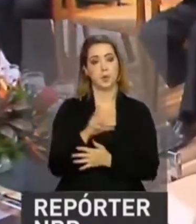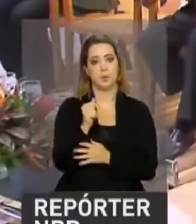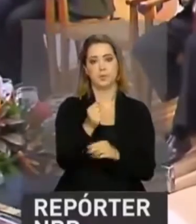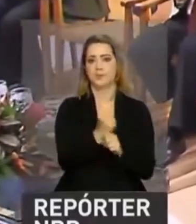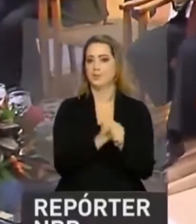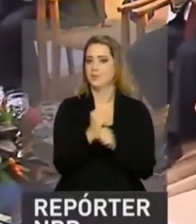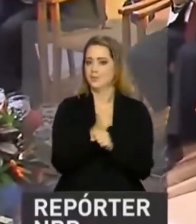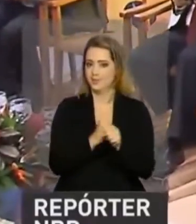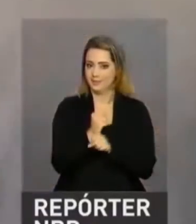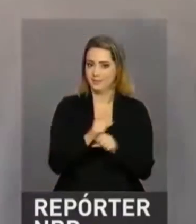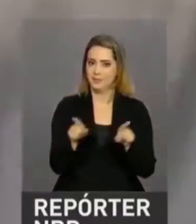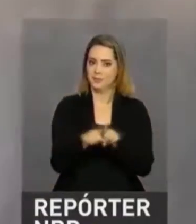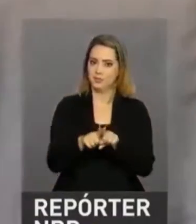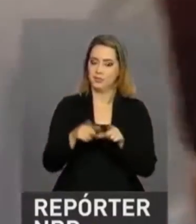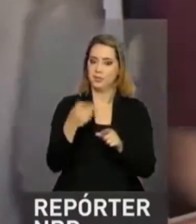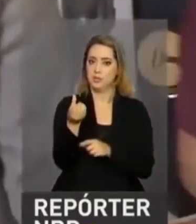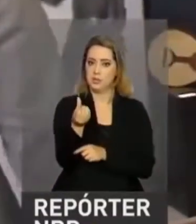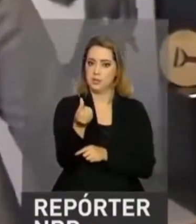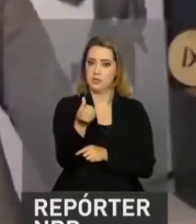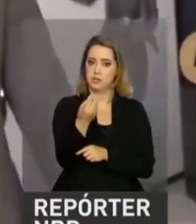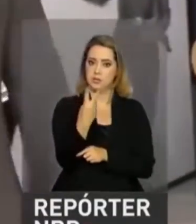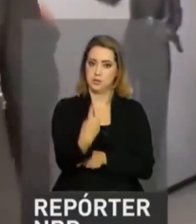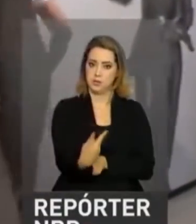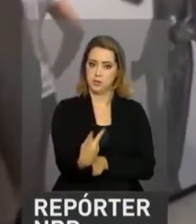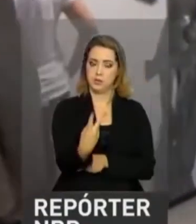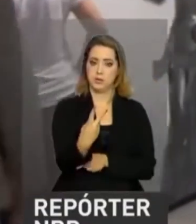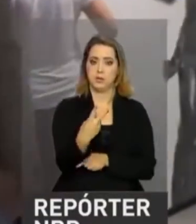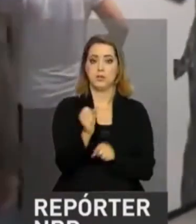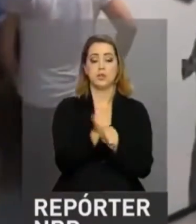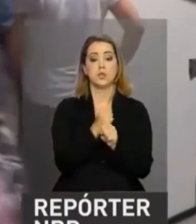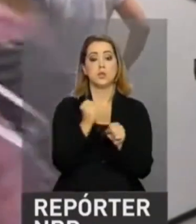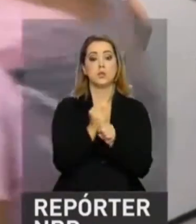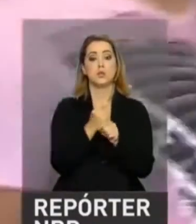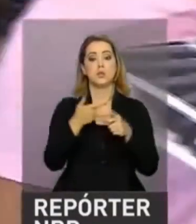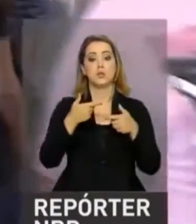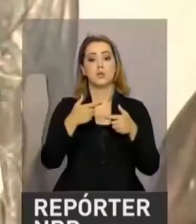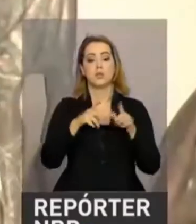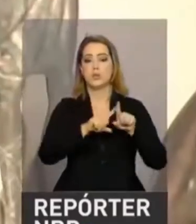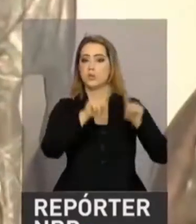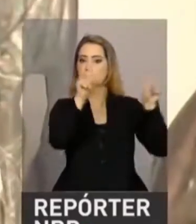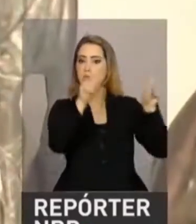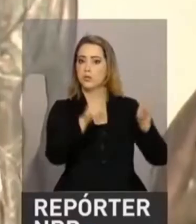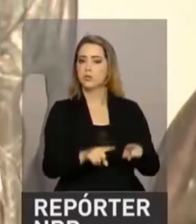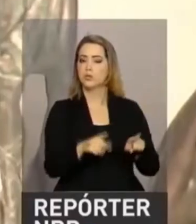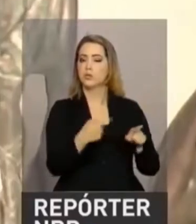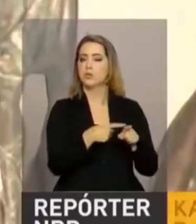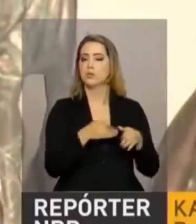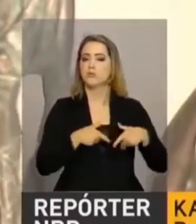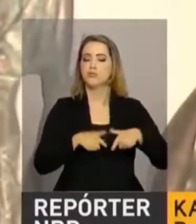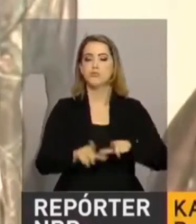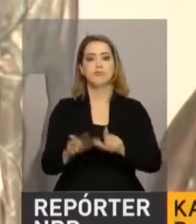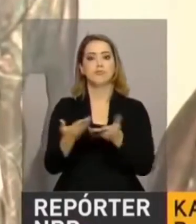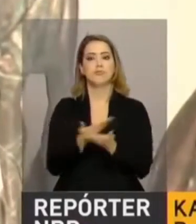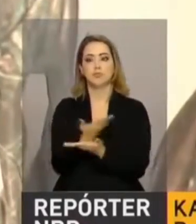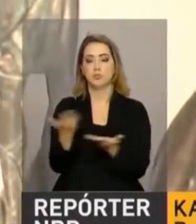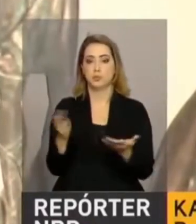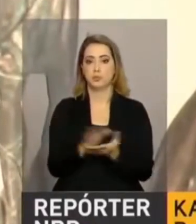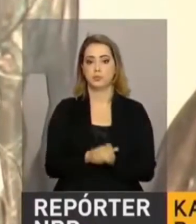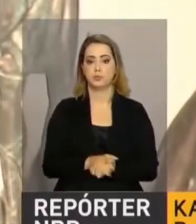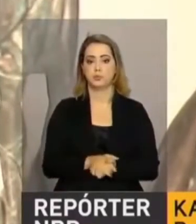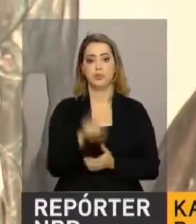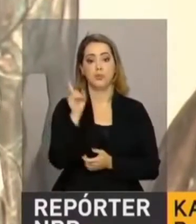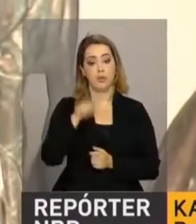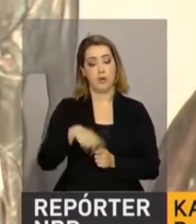o ano, além da entrega de 62 obras do PAC Cidades Históricas. É dever de todos a proteção do patrimônio